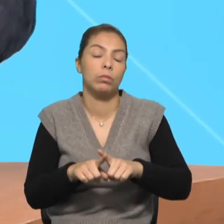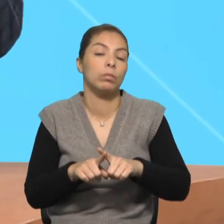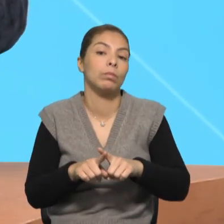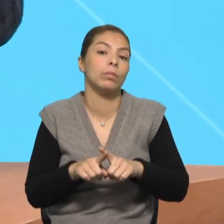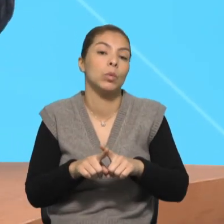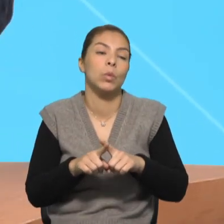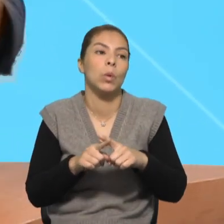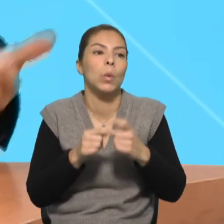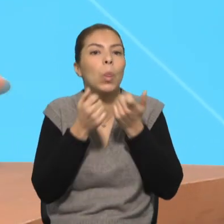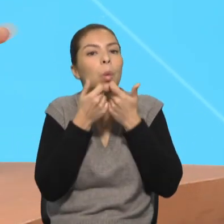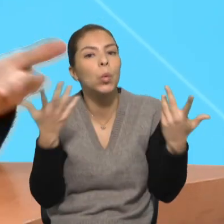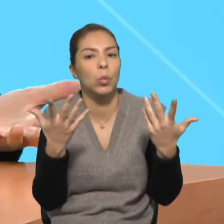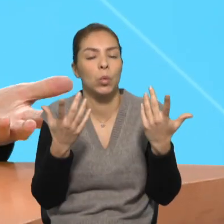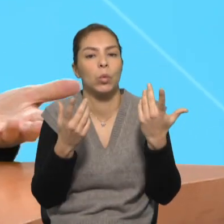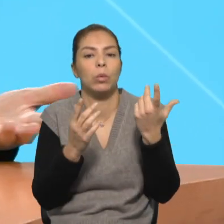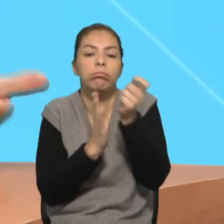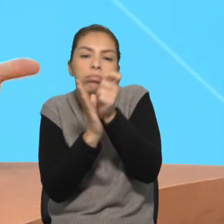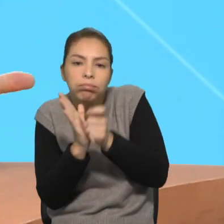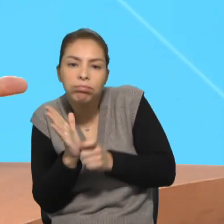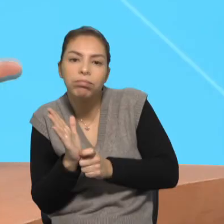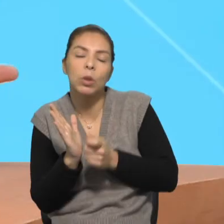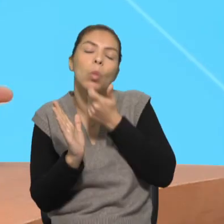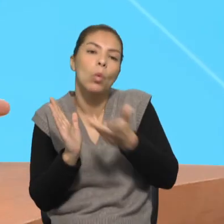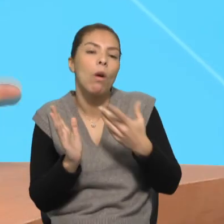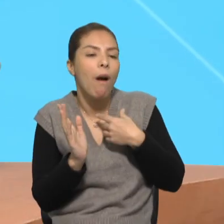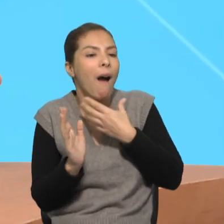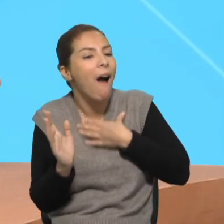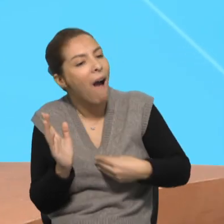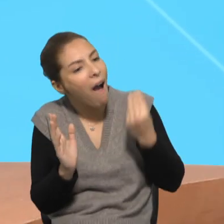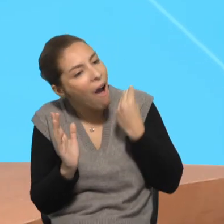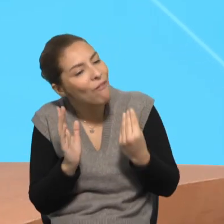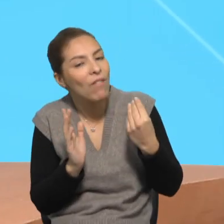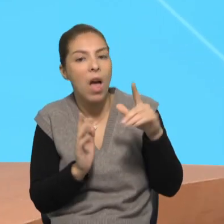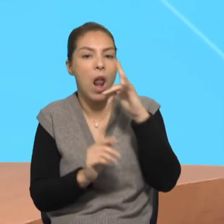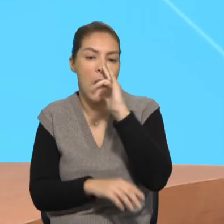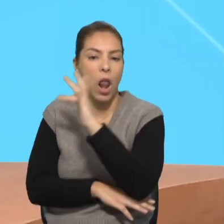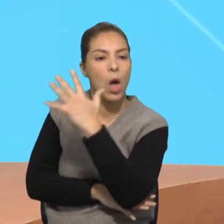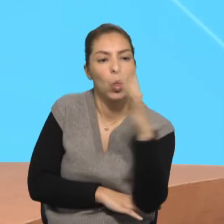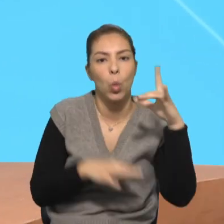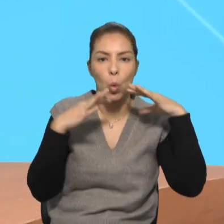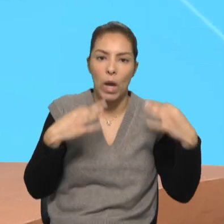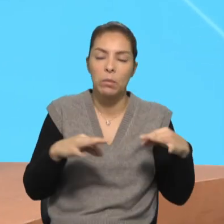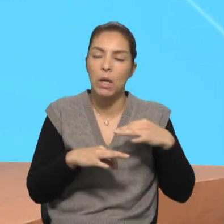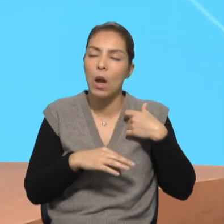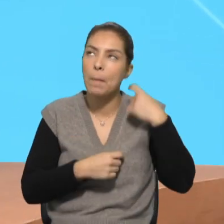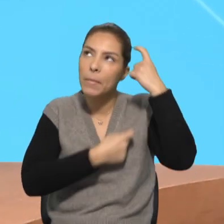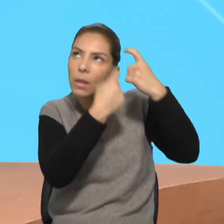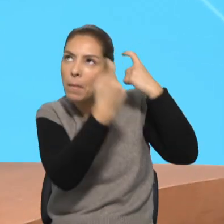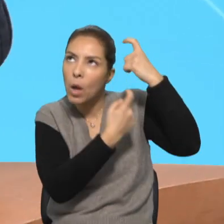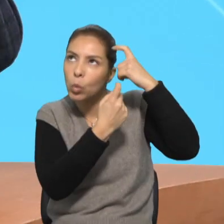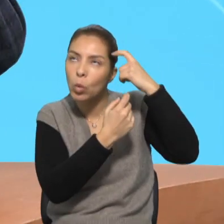pelas quais Francisco se deixa encantar. Eu diria que ele canta a natureza não a partir da racionalidade, mas a partir